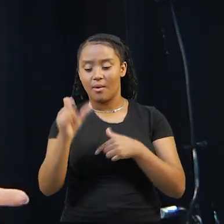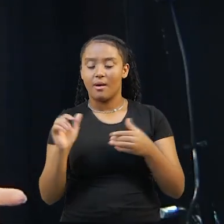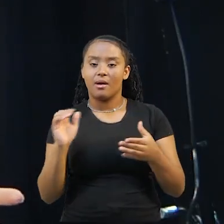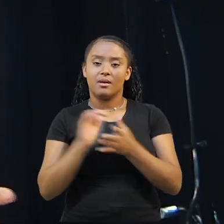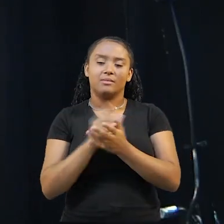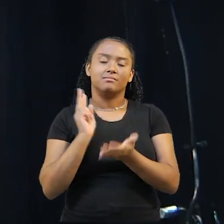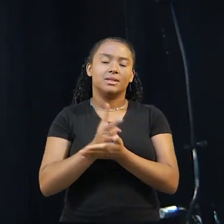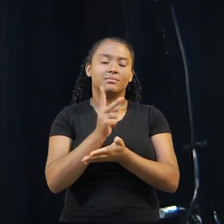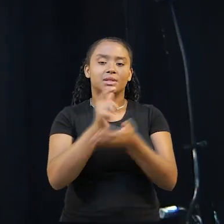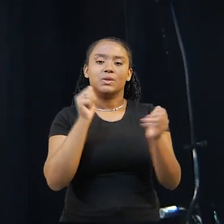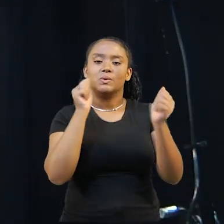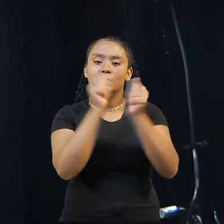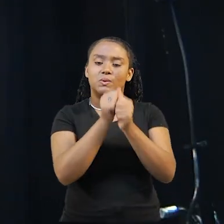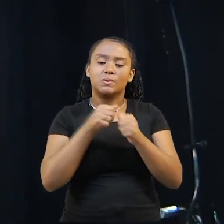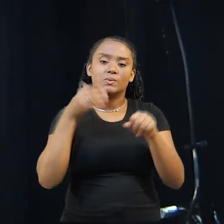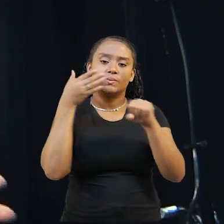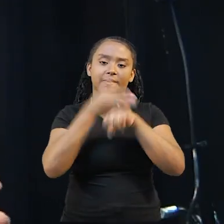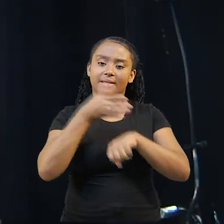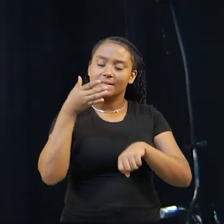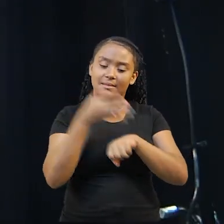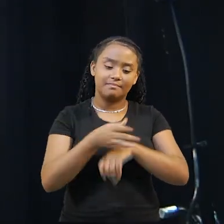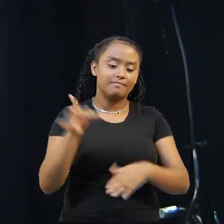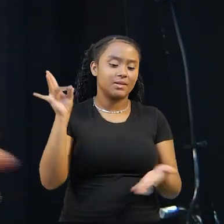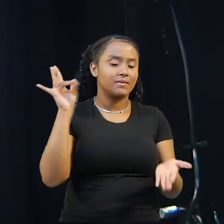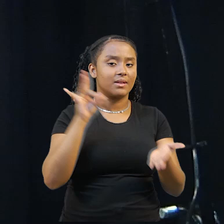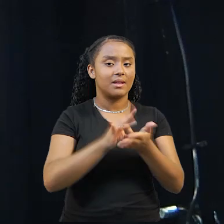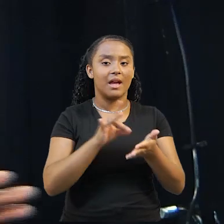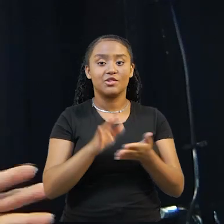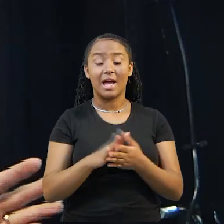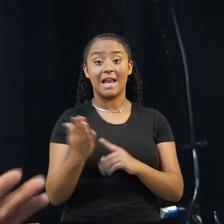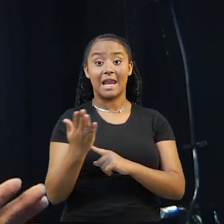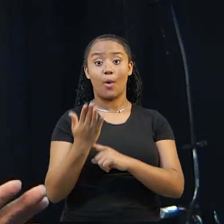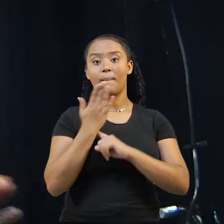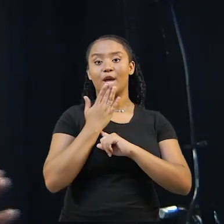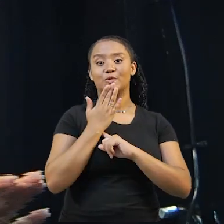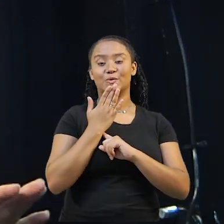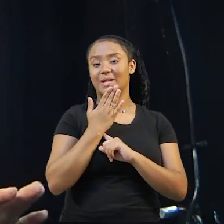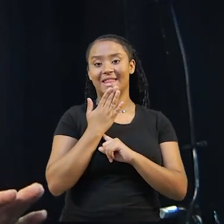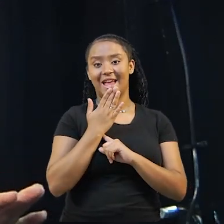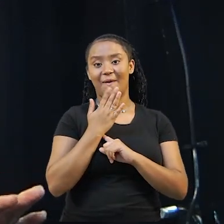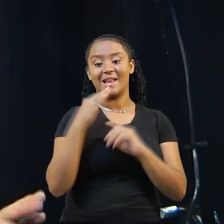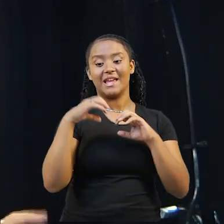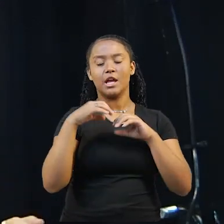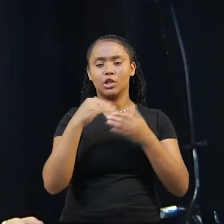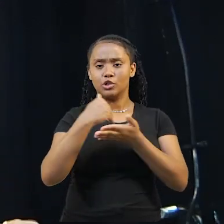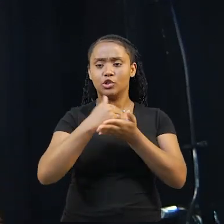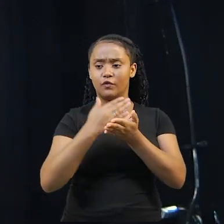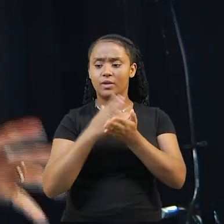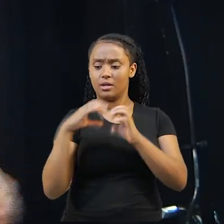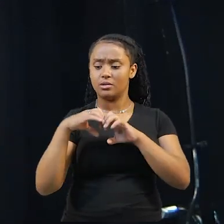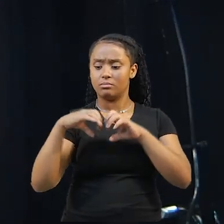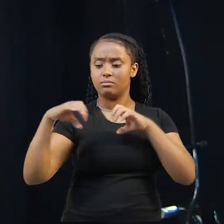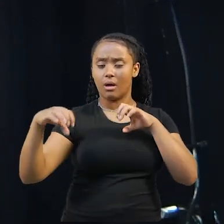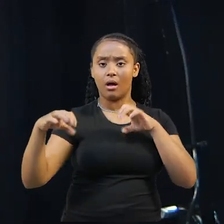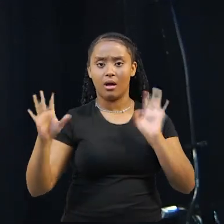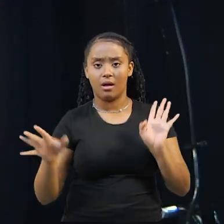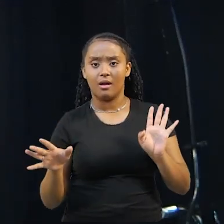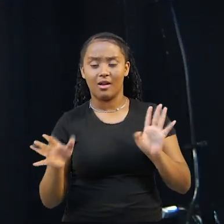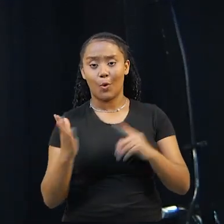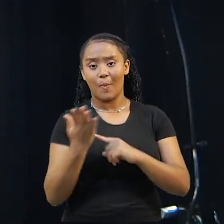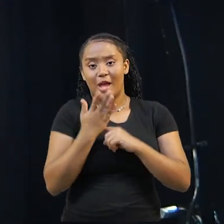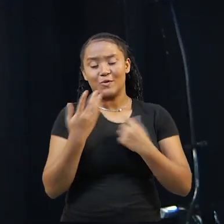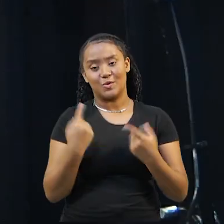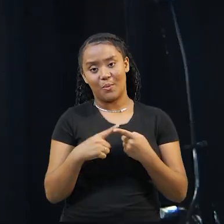muito participativo, então que realmente não me ajuda, ele divide de fato as tarefas de casa com o